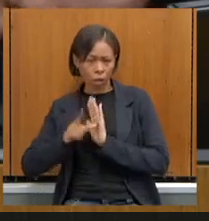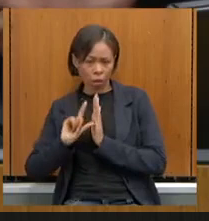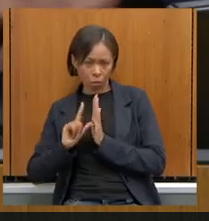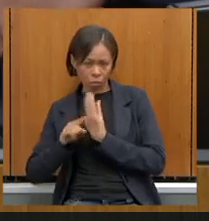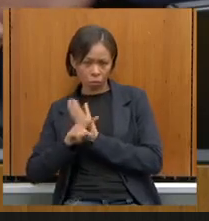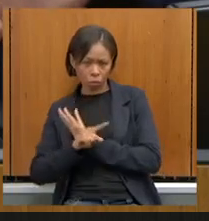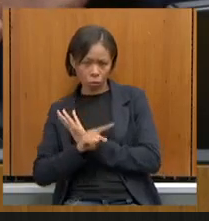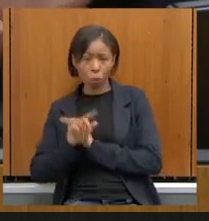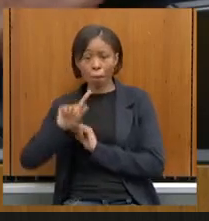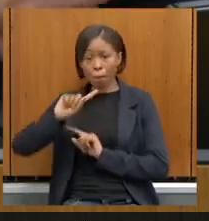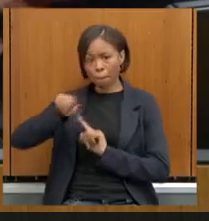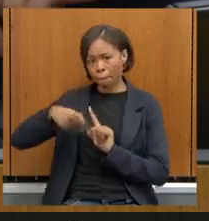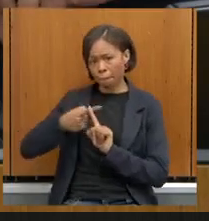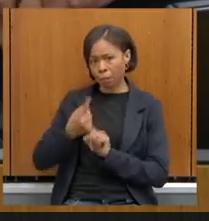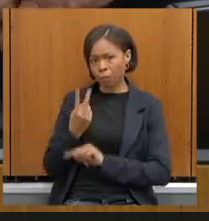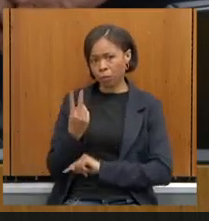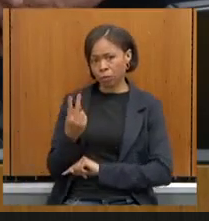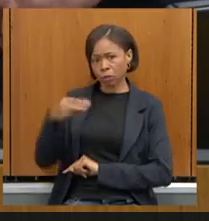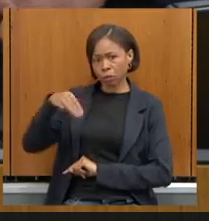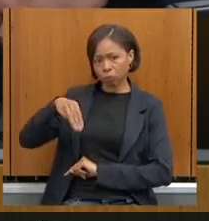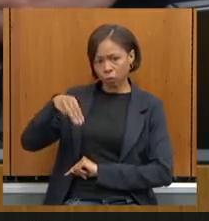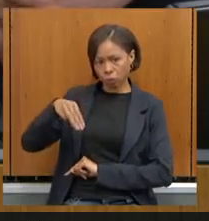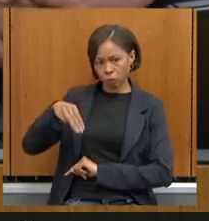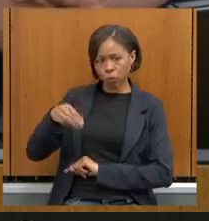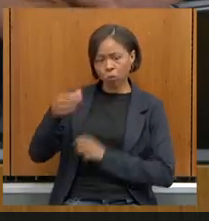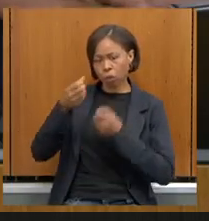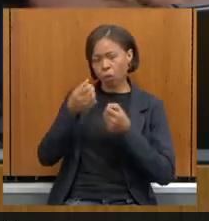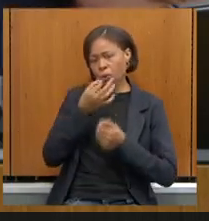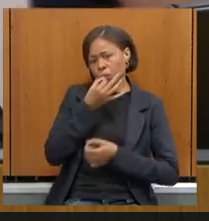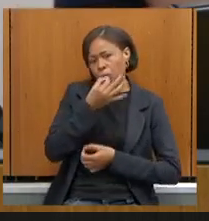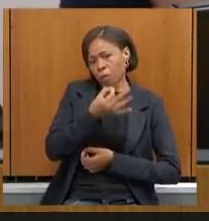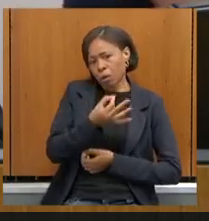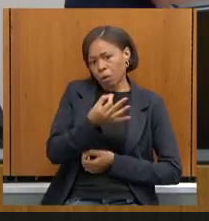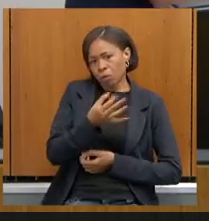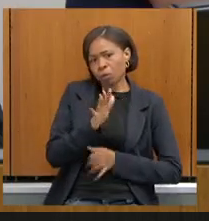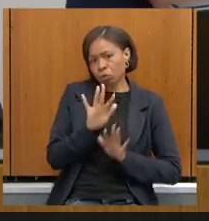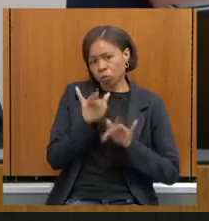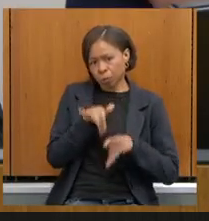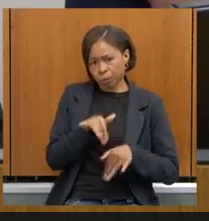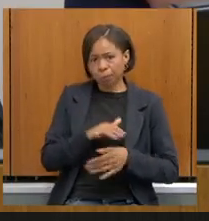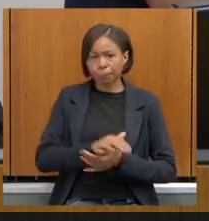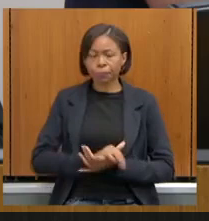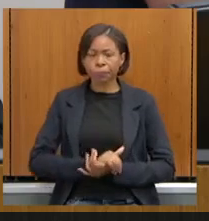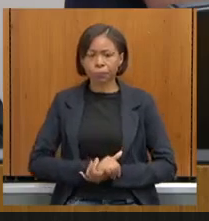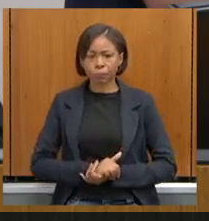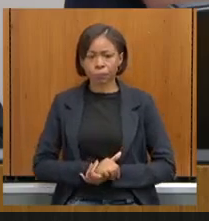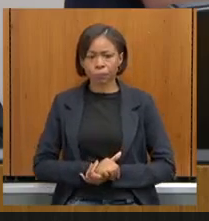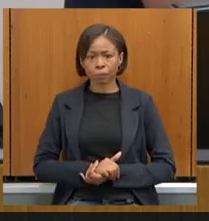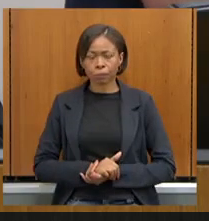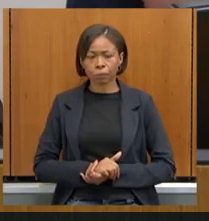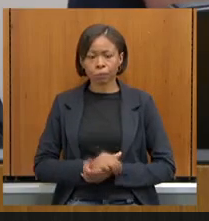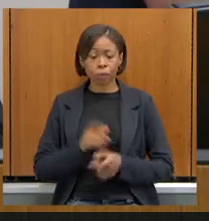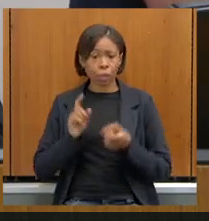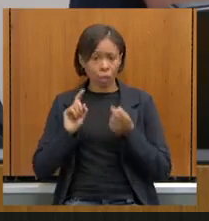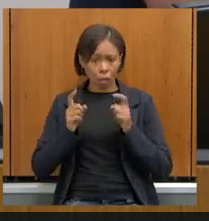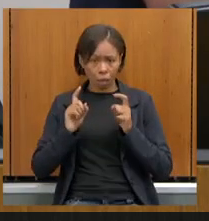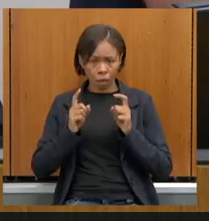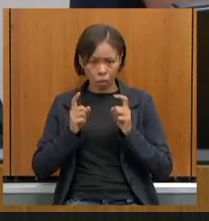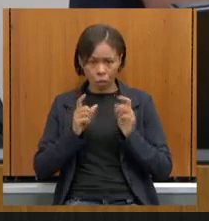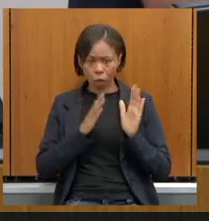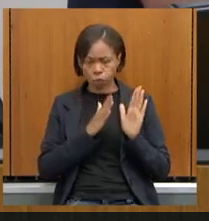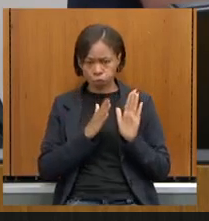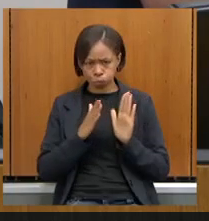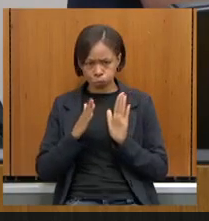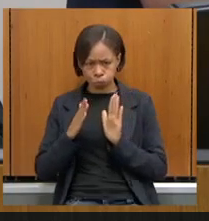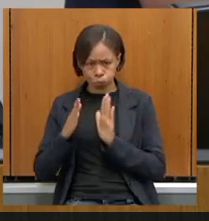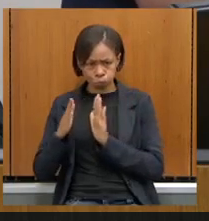esporá de dois minutos para suas considerações finais. No decorrer da reunião, as deputadas